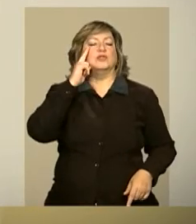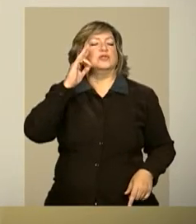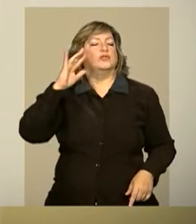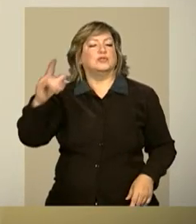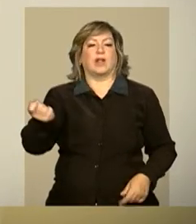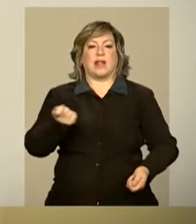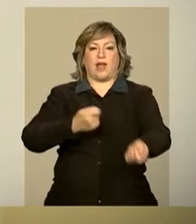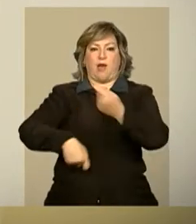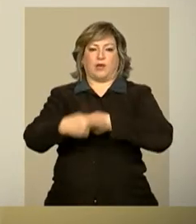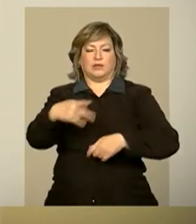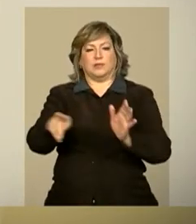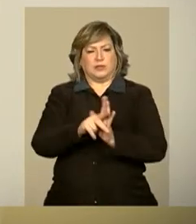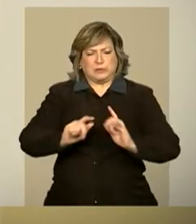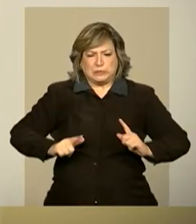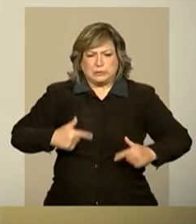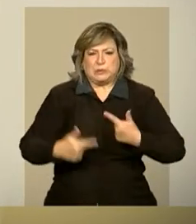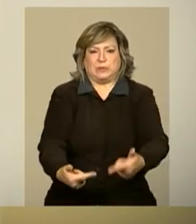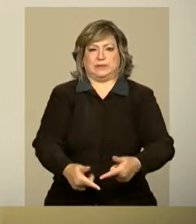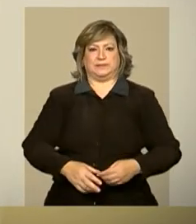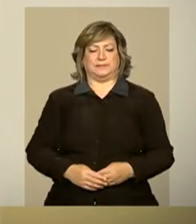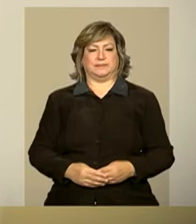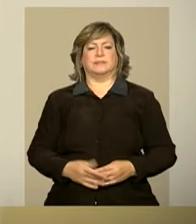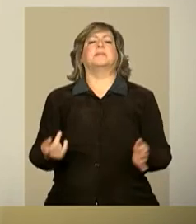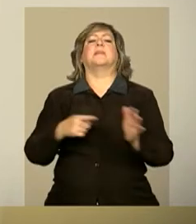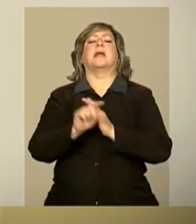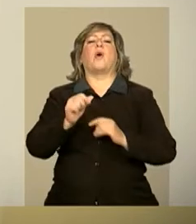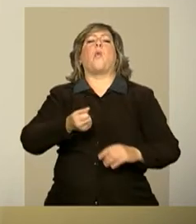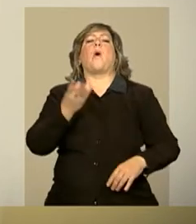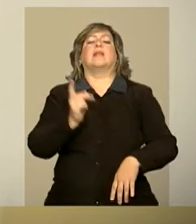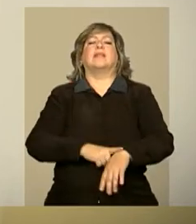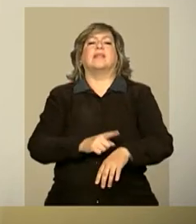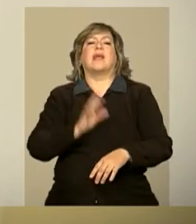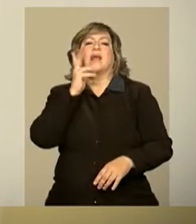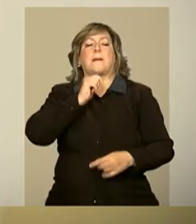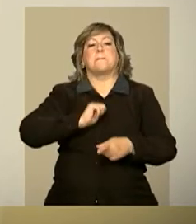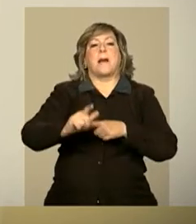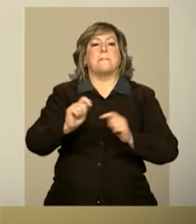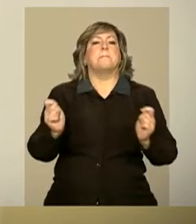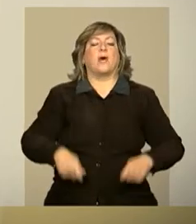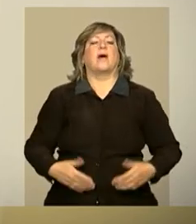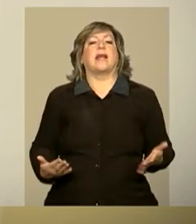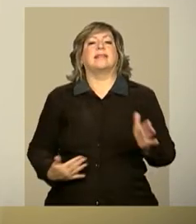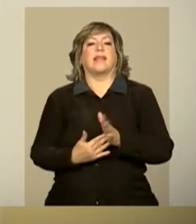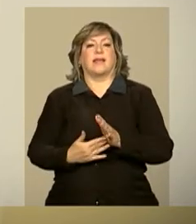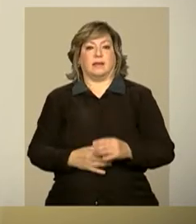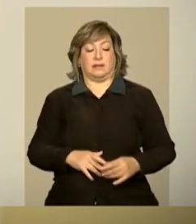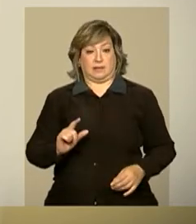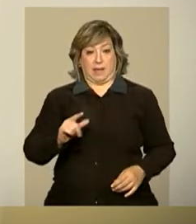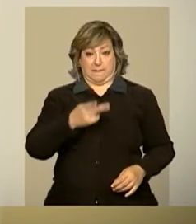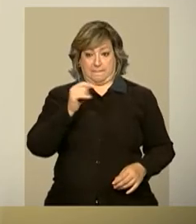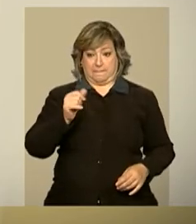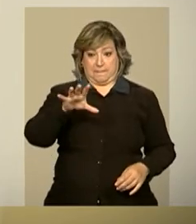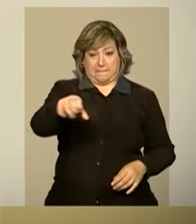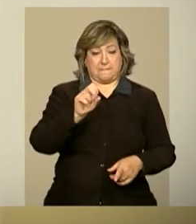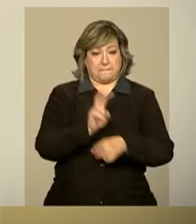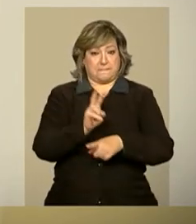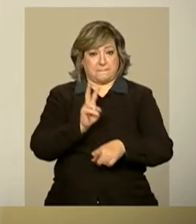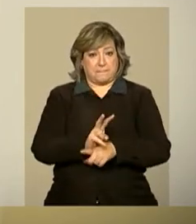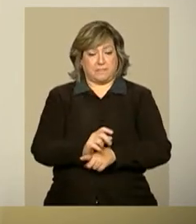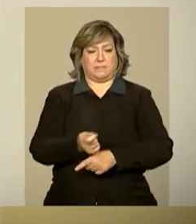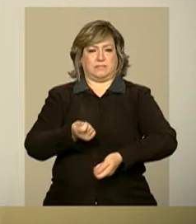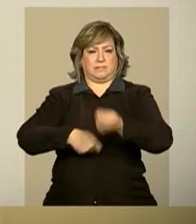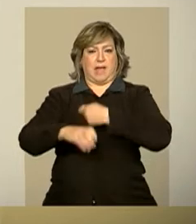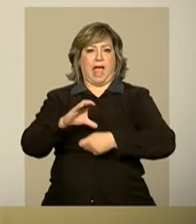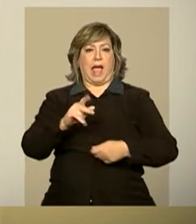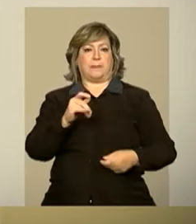os sonhos e quem vai à luta e a pessoa tem quanto tempo para pagar o crescer quando a pessoa tomou um empréstimo para capital de